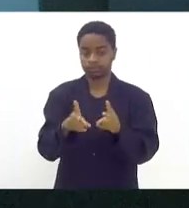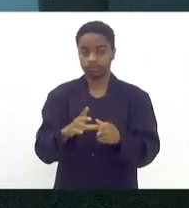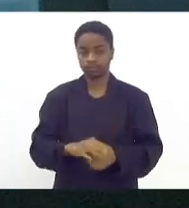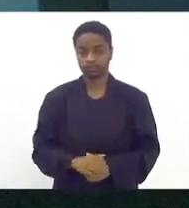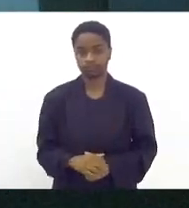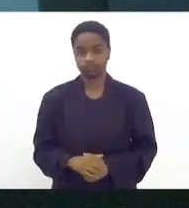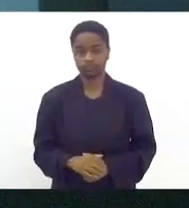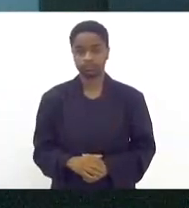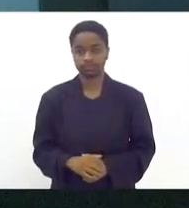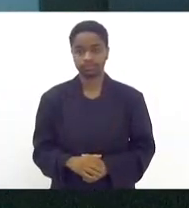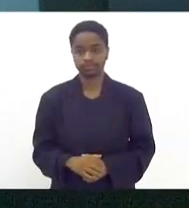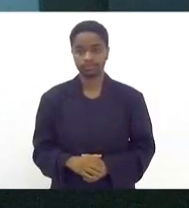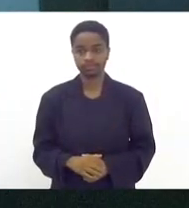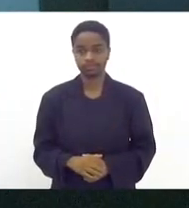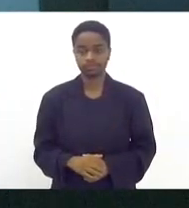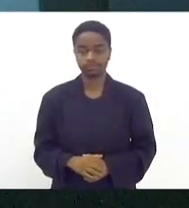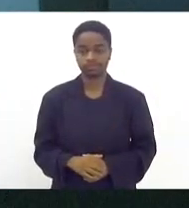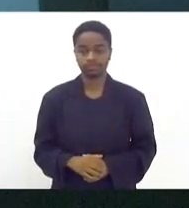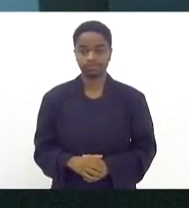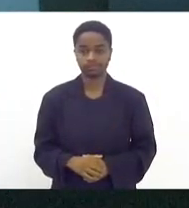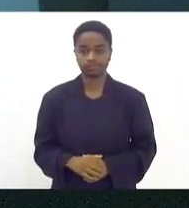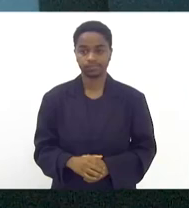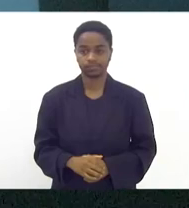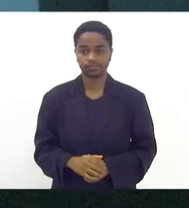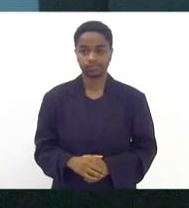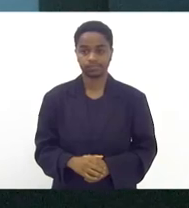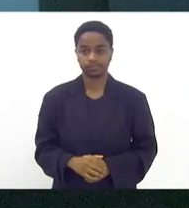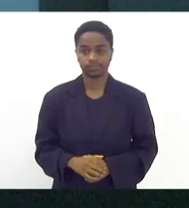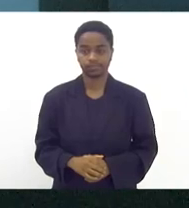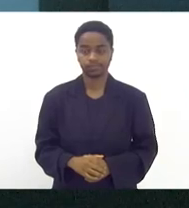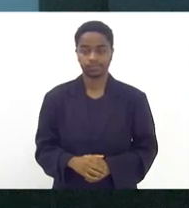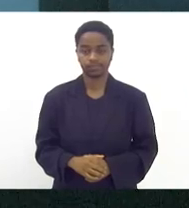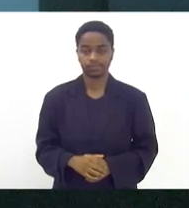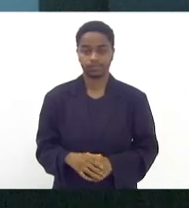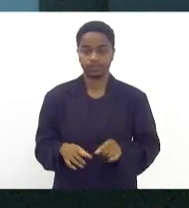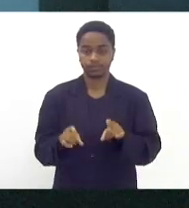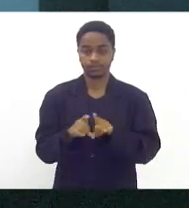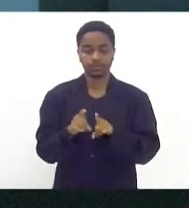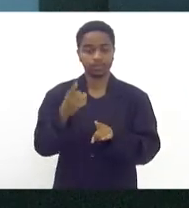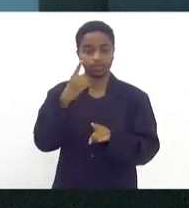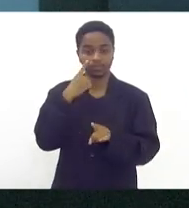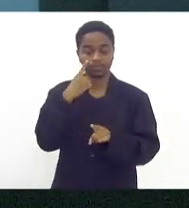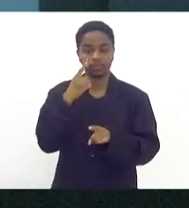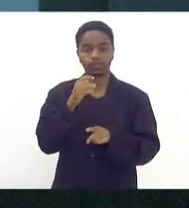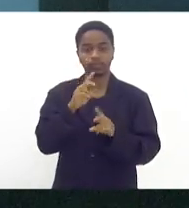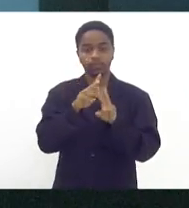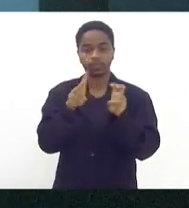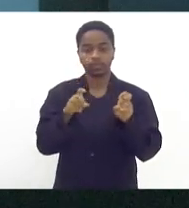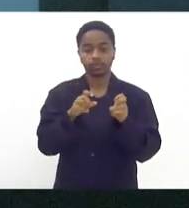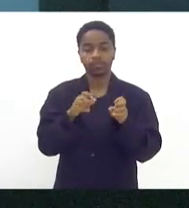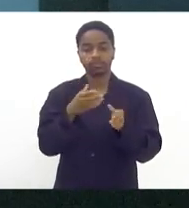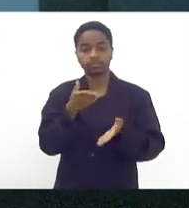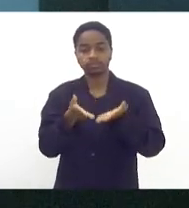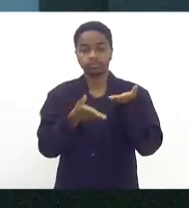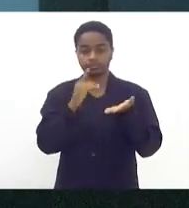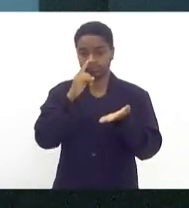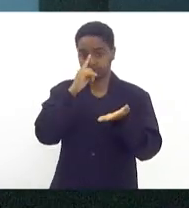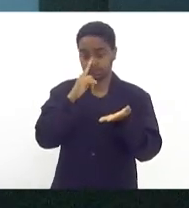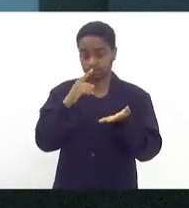continuidade próximo favor o monitoramento do Risco assistencial então ele tem a